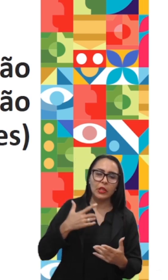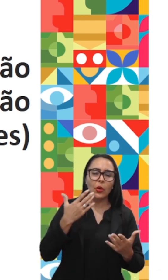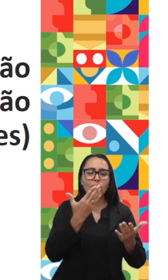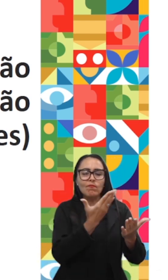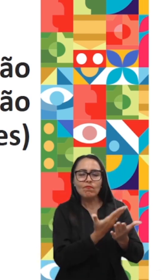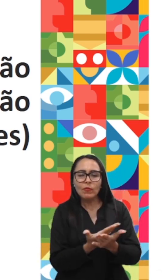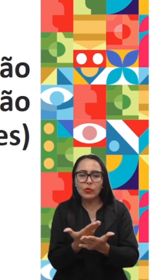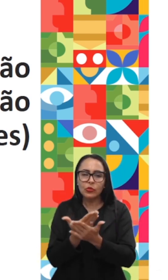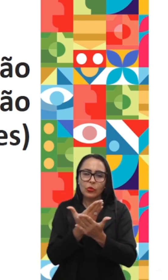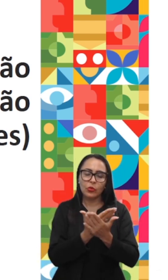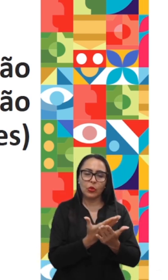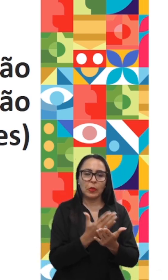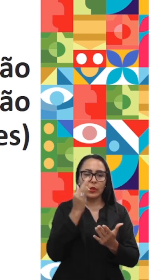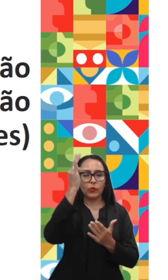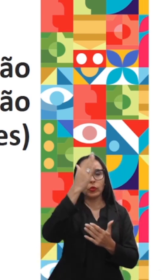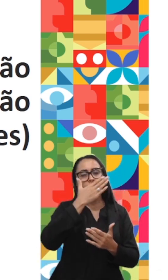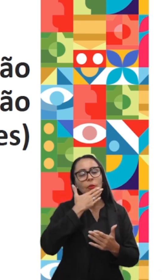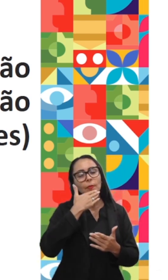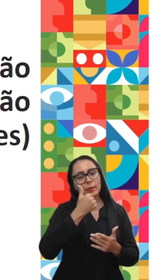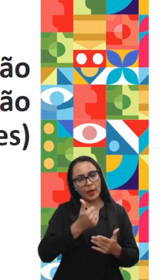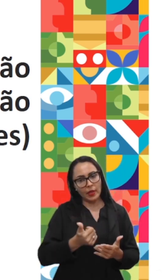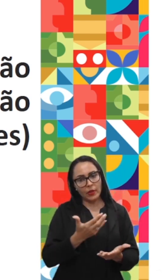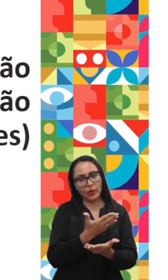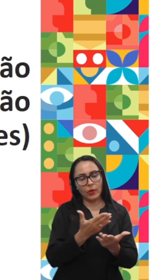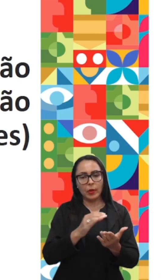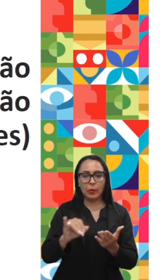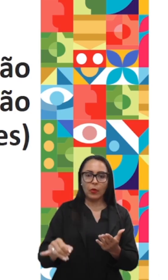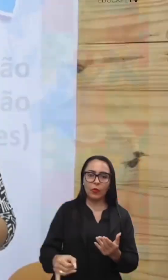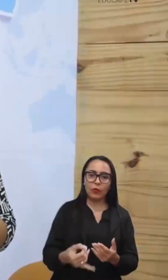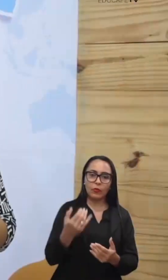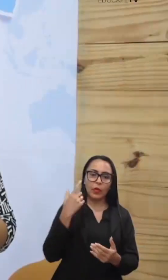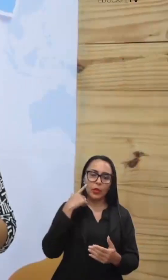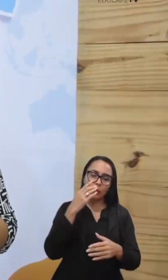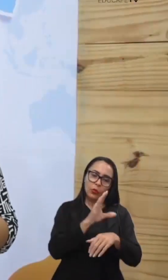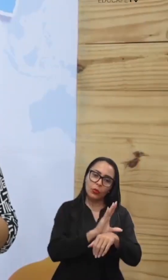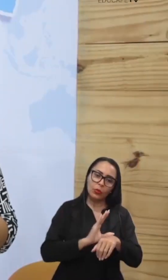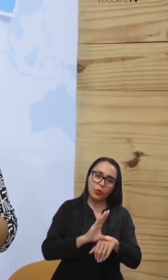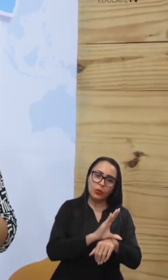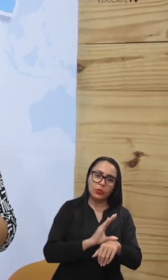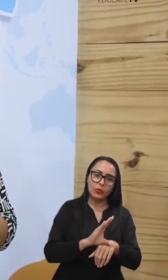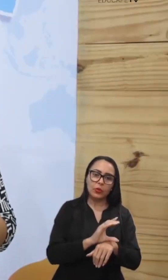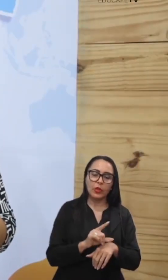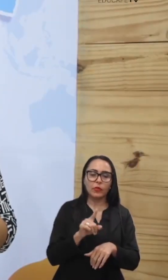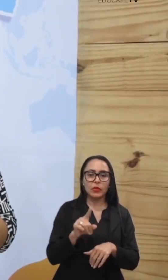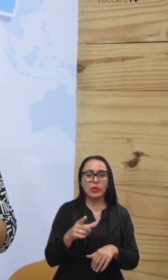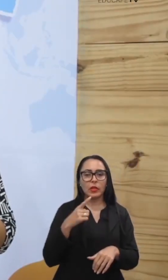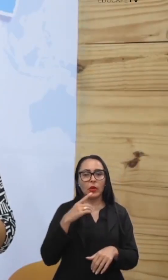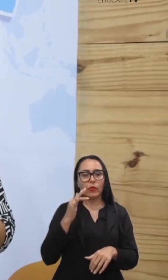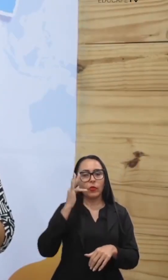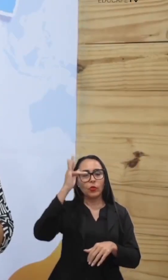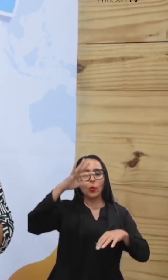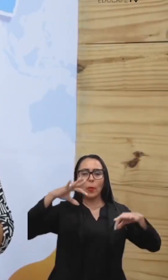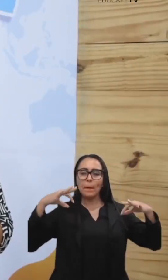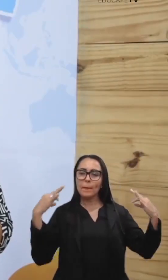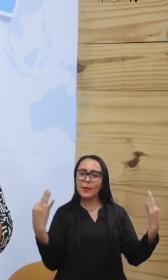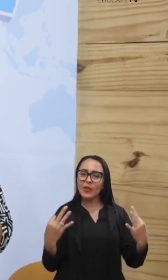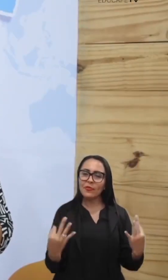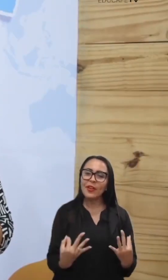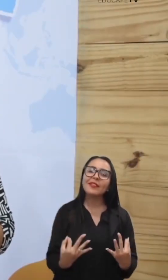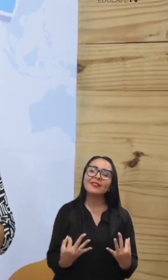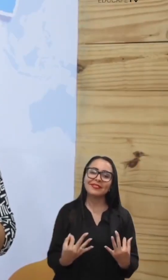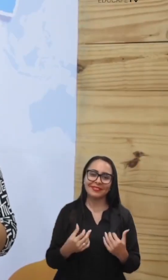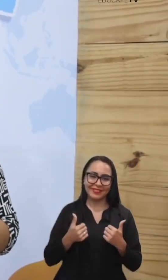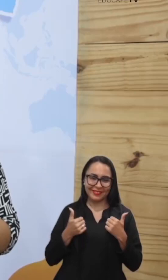Estude para ter um futuro melhor. Aproveite bastante o curso, que você terá um futuro brilhante, tá